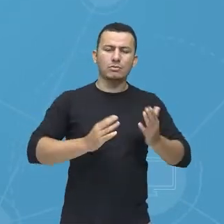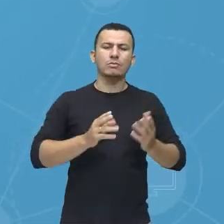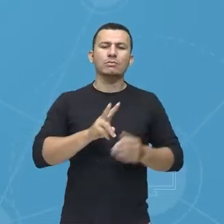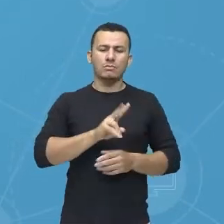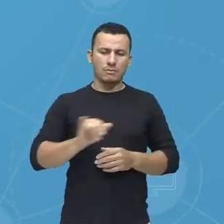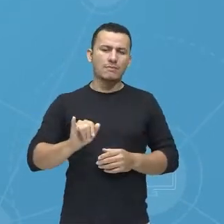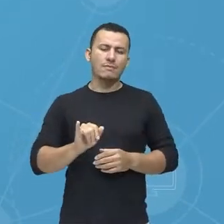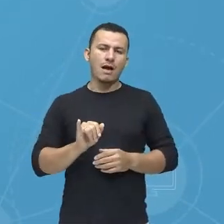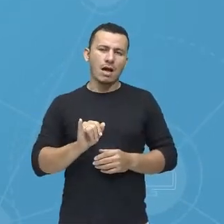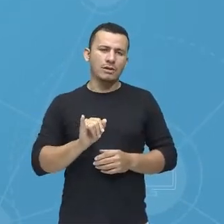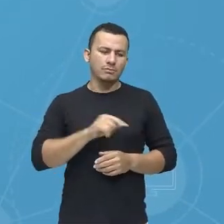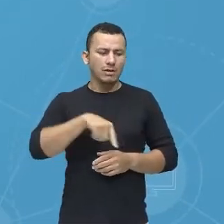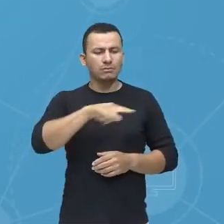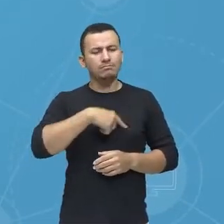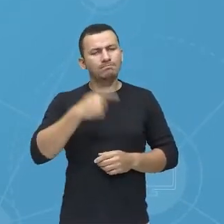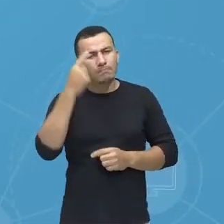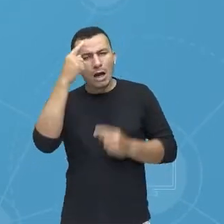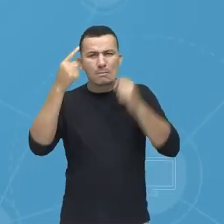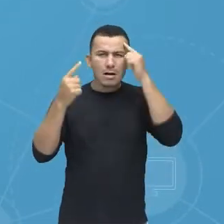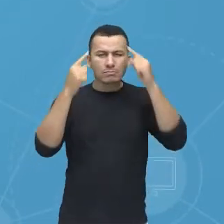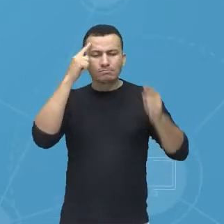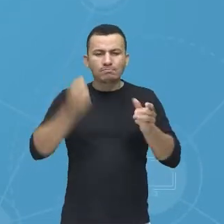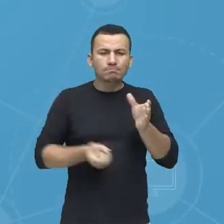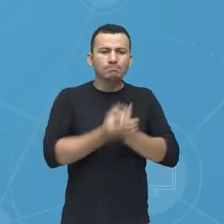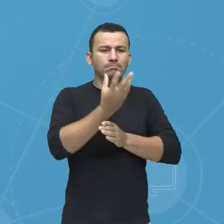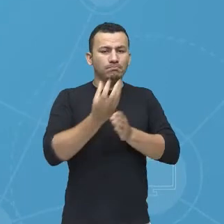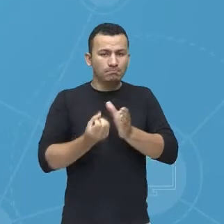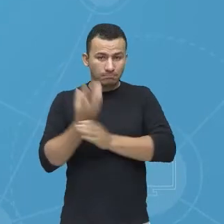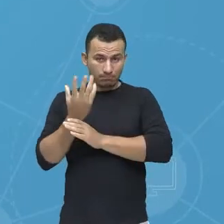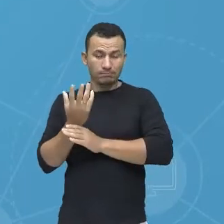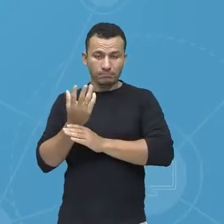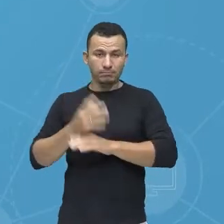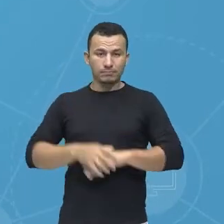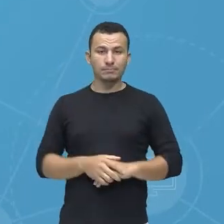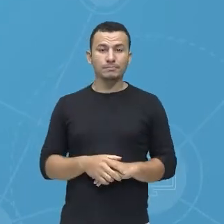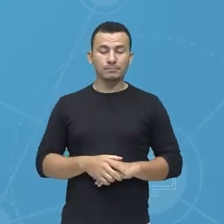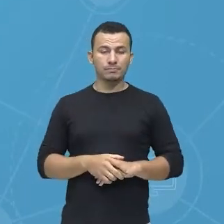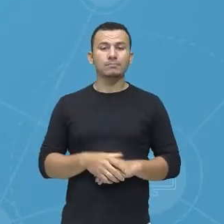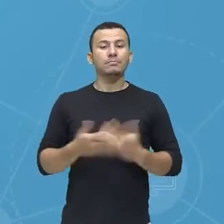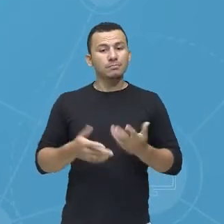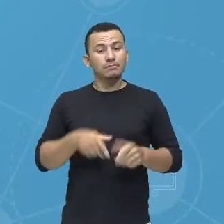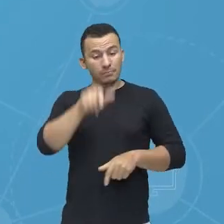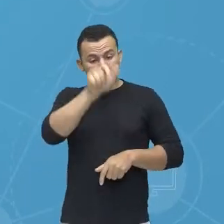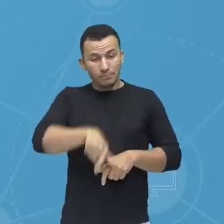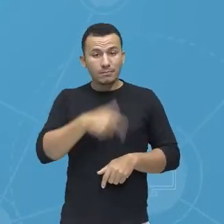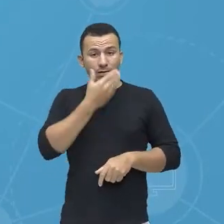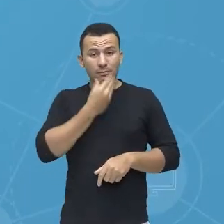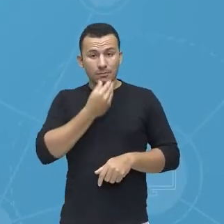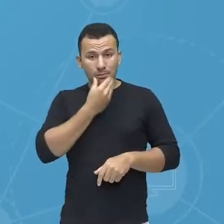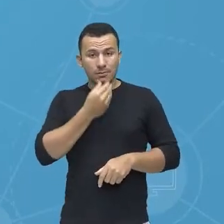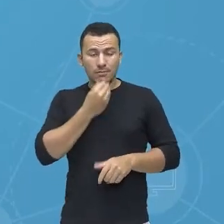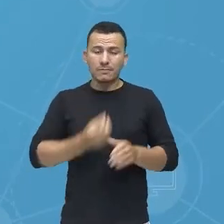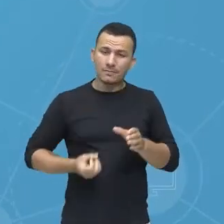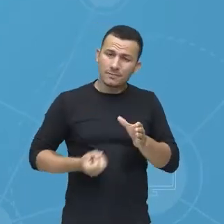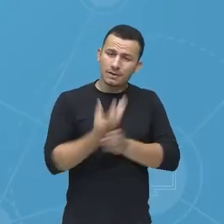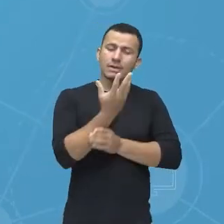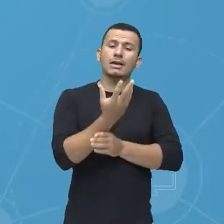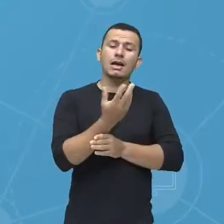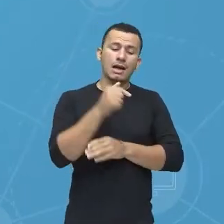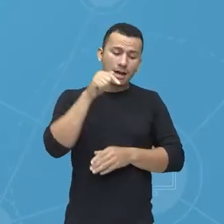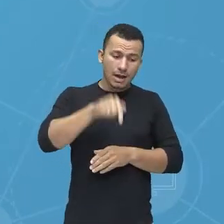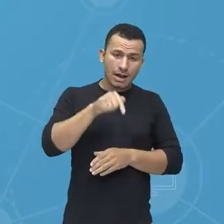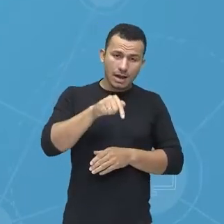incidir em criações. Dentro disto tudo, o homem vai criar. E o que ele